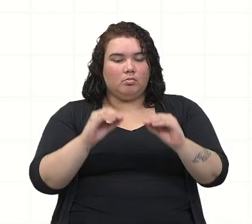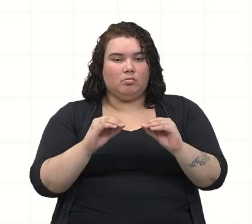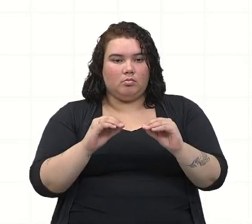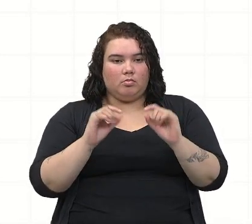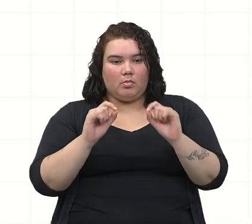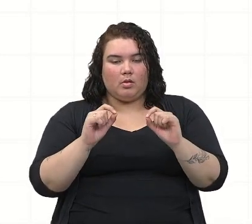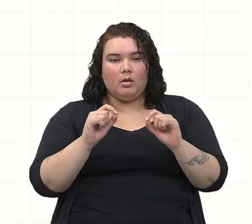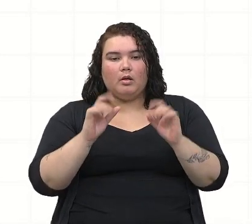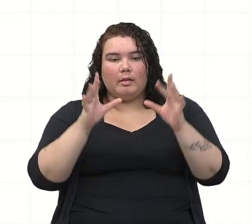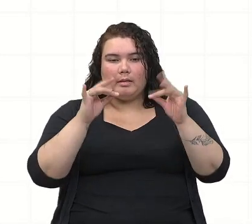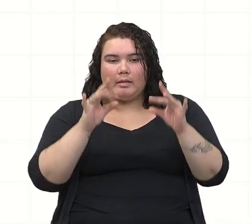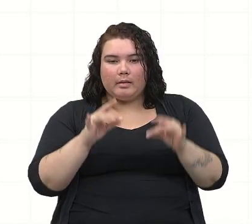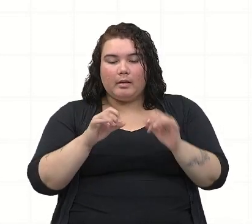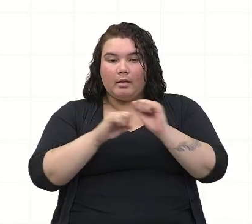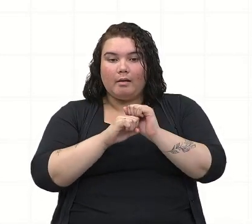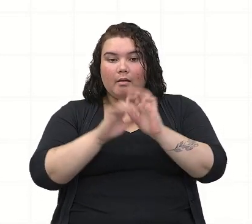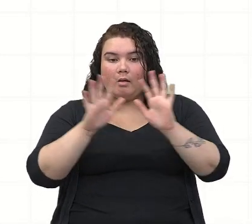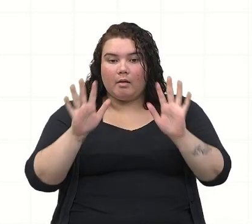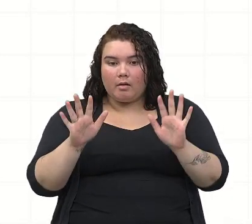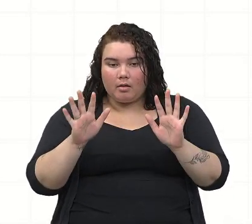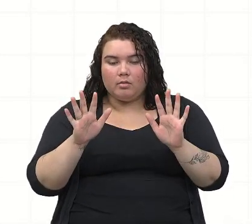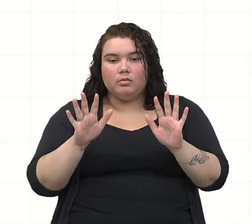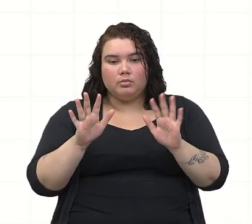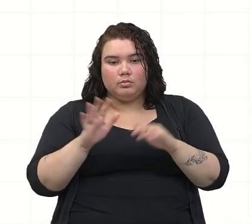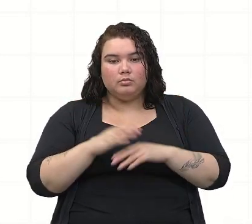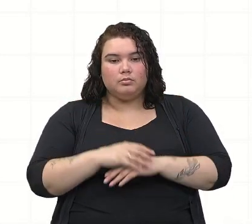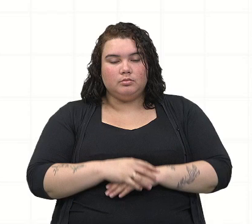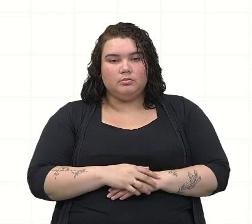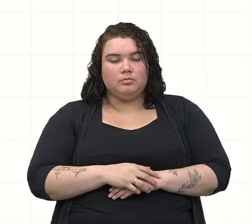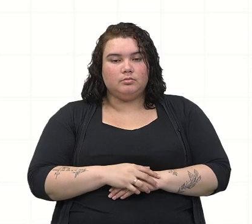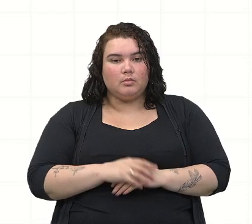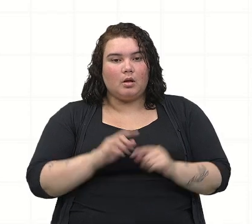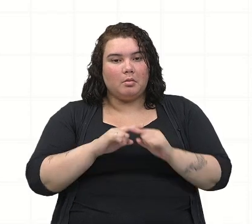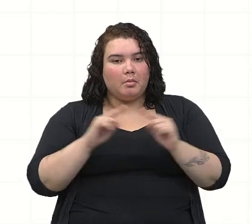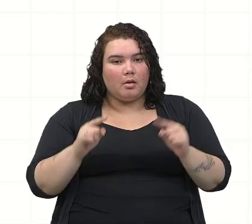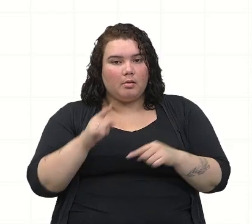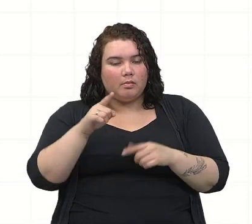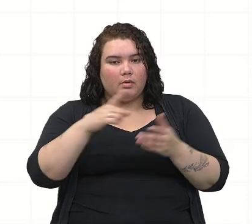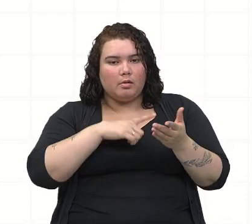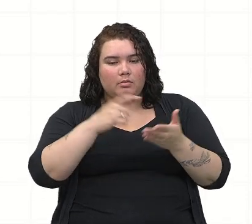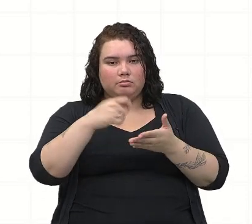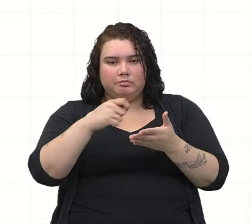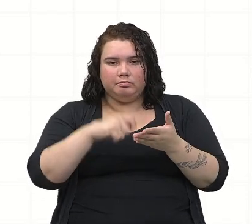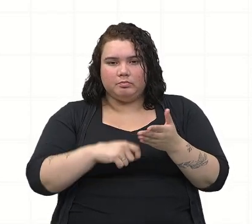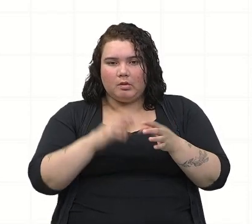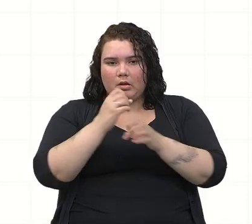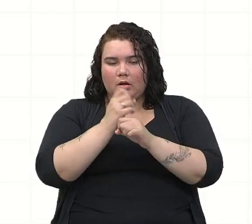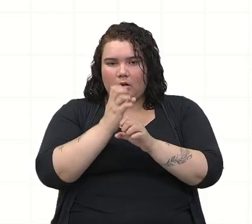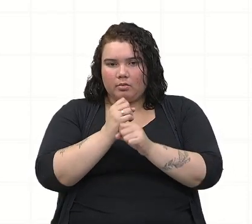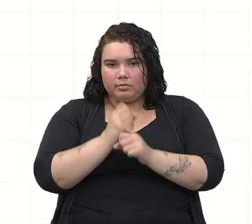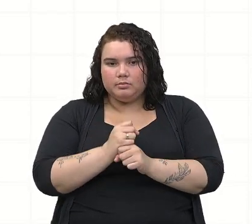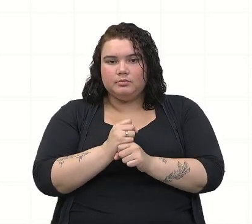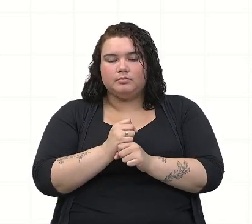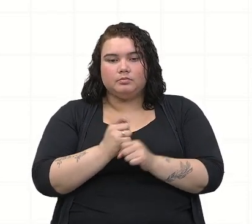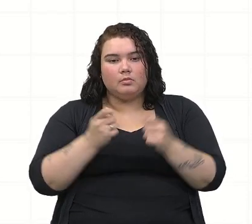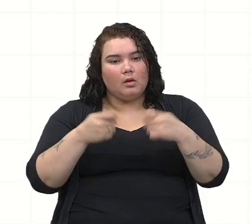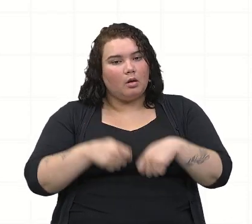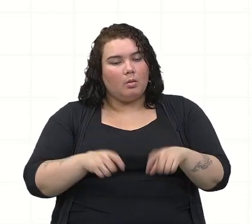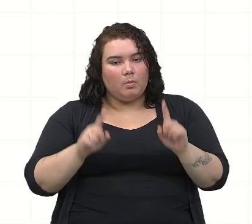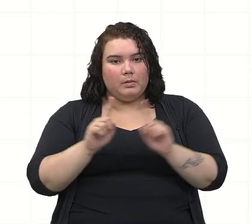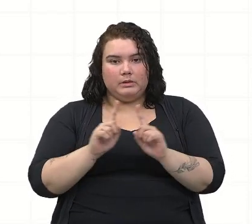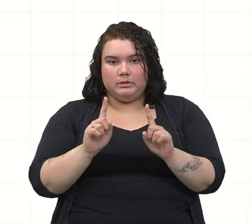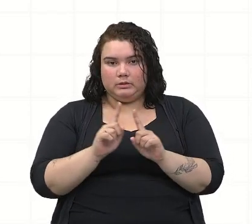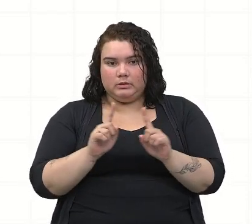ficar bem claro, né? Bem didático, né? Mas na hora que você está fazendo a conta, você não há necessidade de